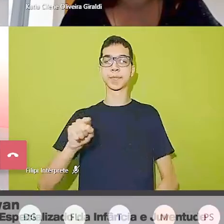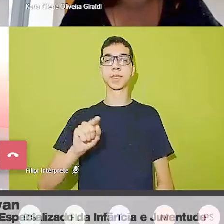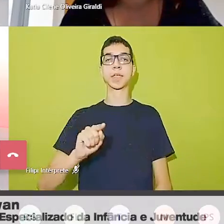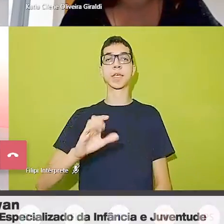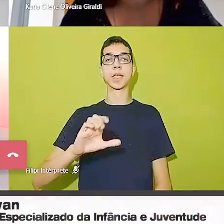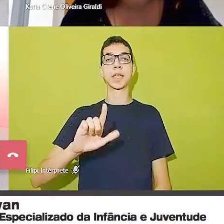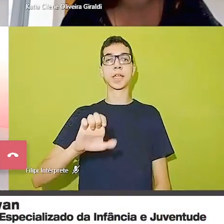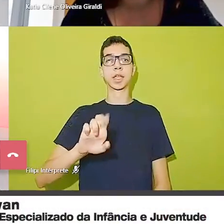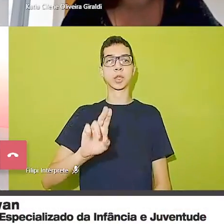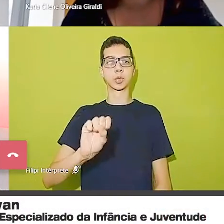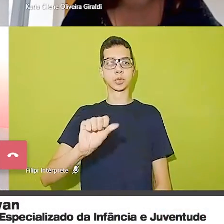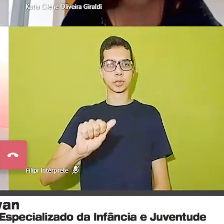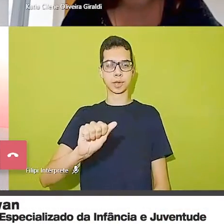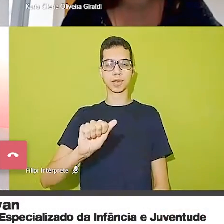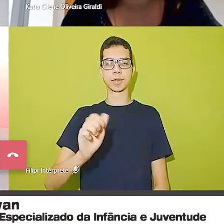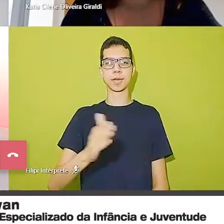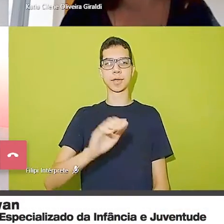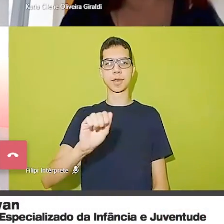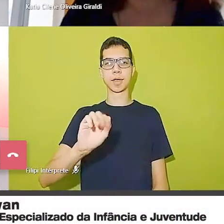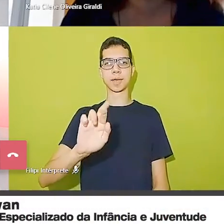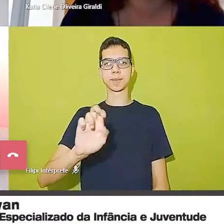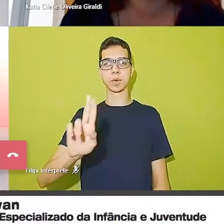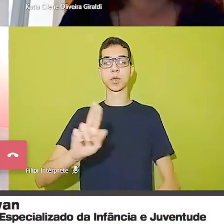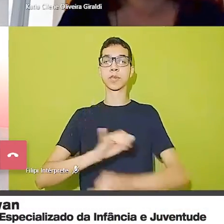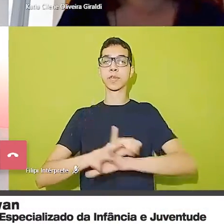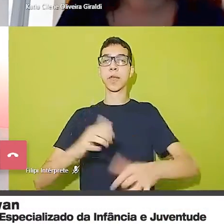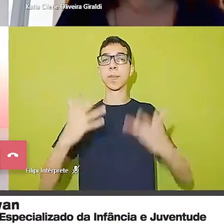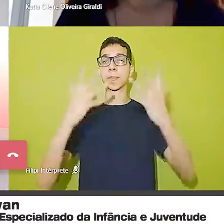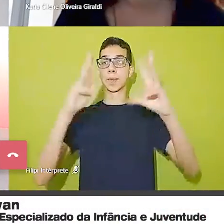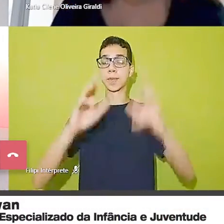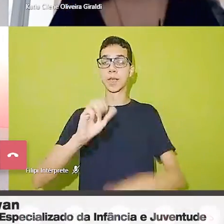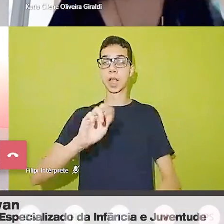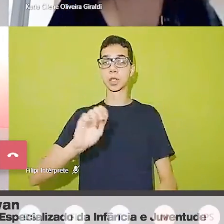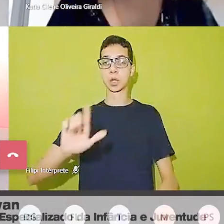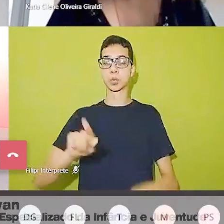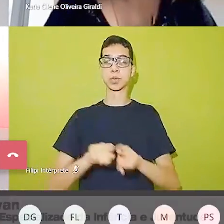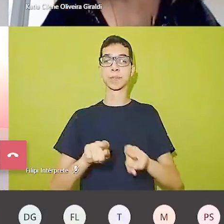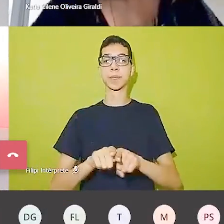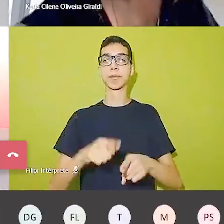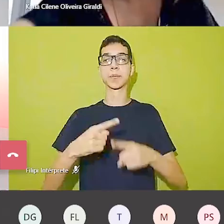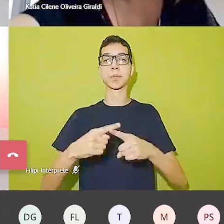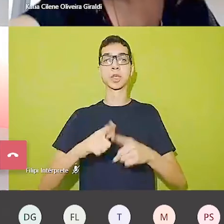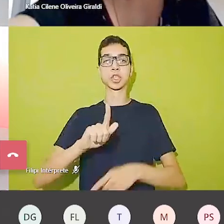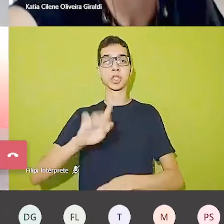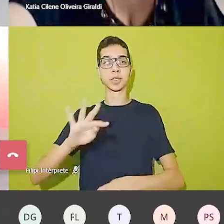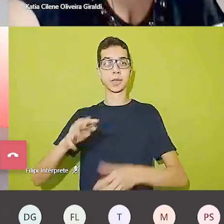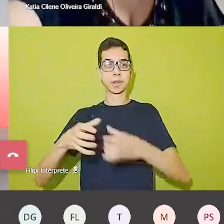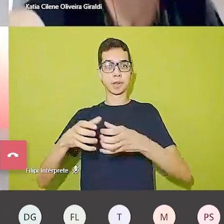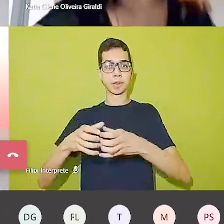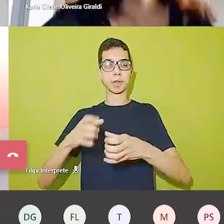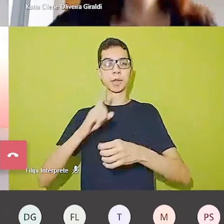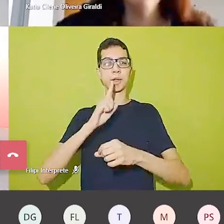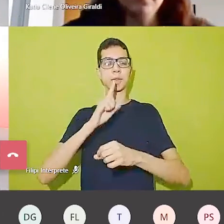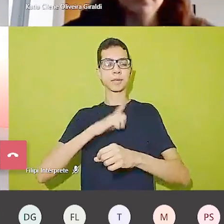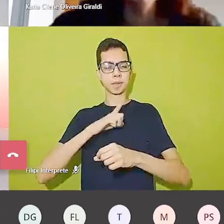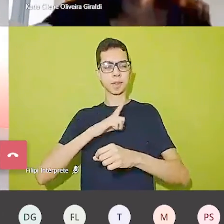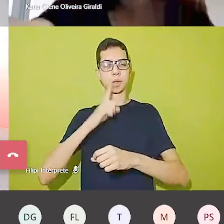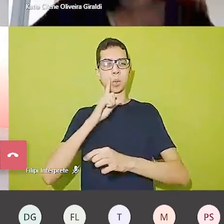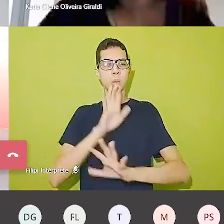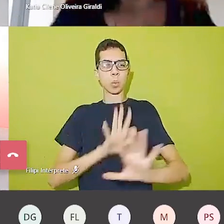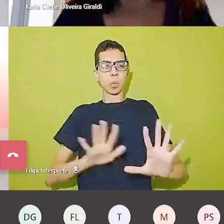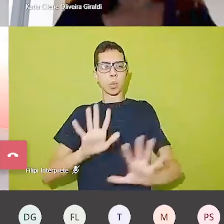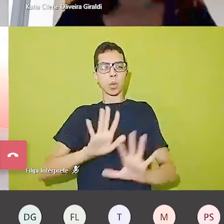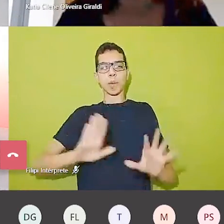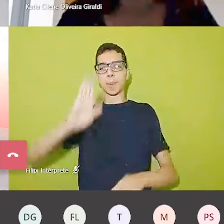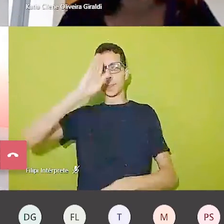parabéns, Carol e o GT. Trabalho coletivo em redes de cuidados fundamentais para assistir e dar visibilidade para essa